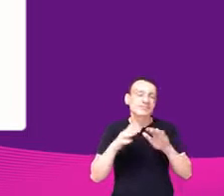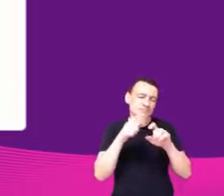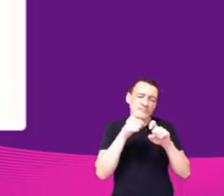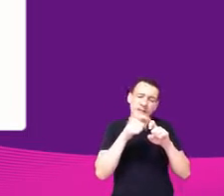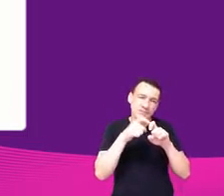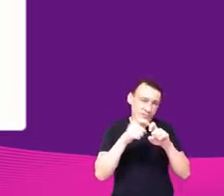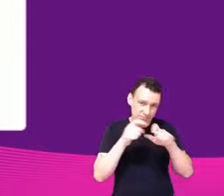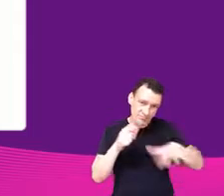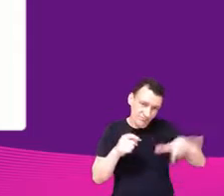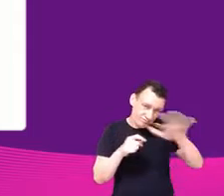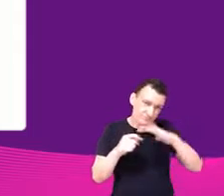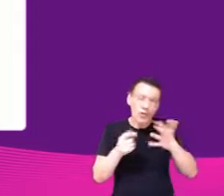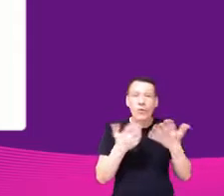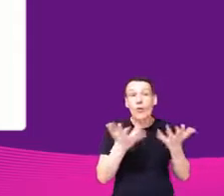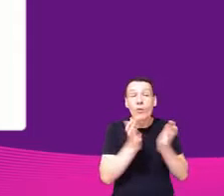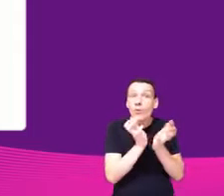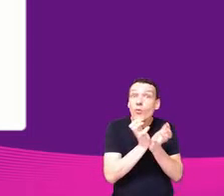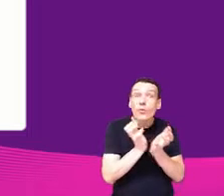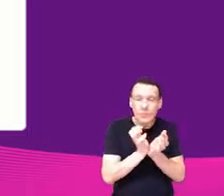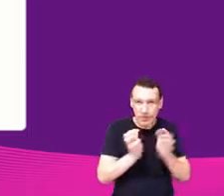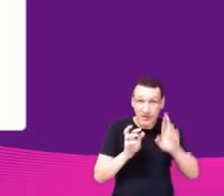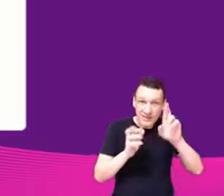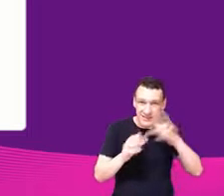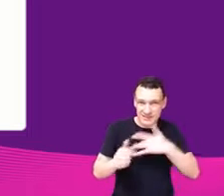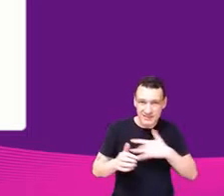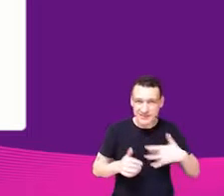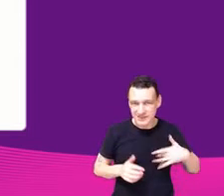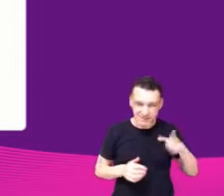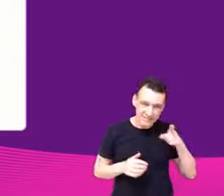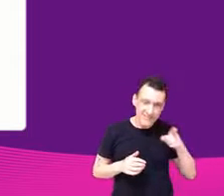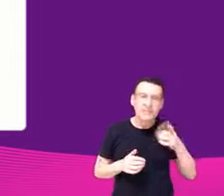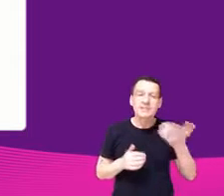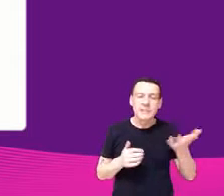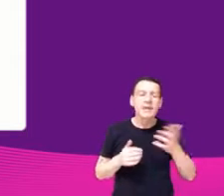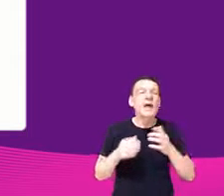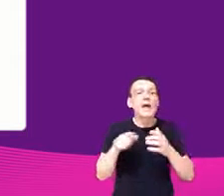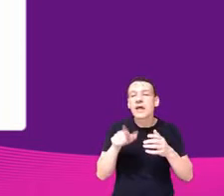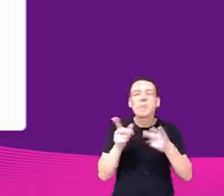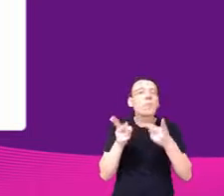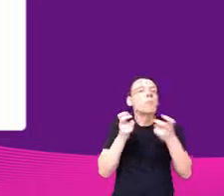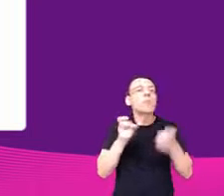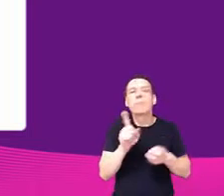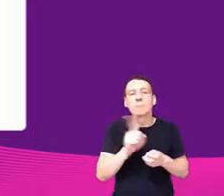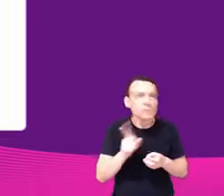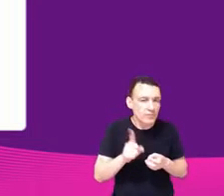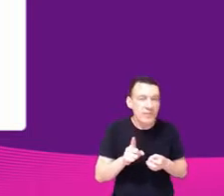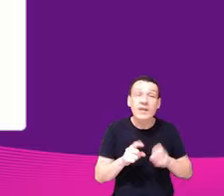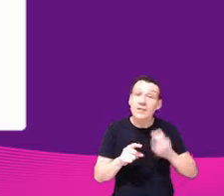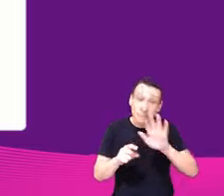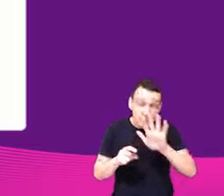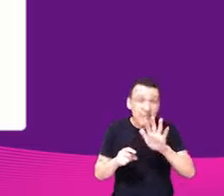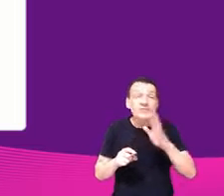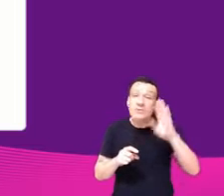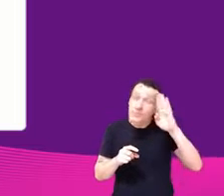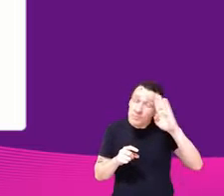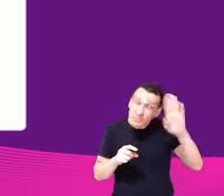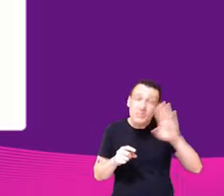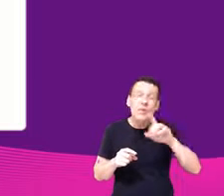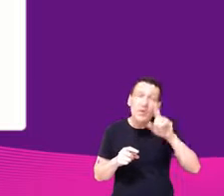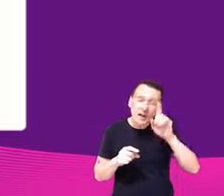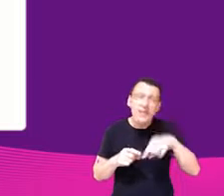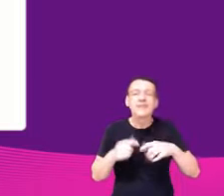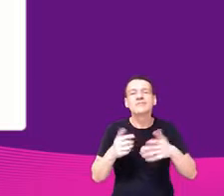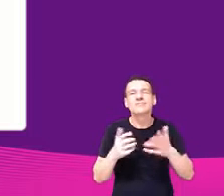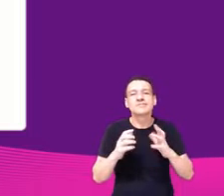de saúde pública, que é o fato de que um dos principais do problema da doença renal crônica é o seu efeito multiplicador no